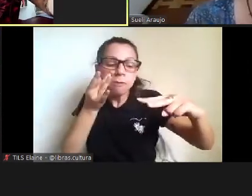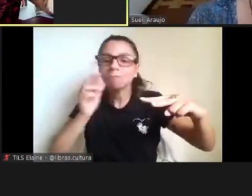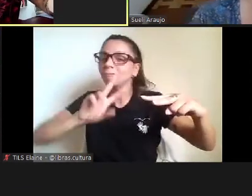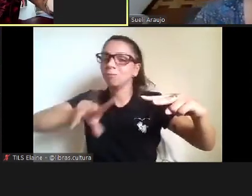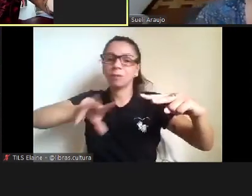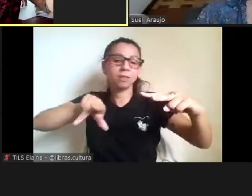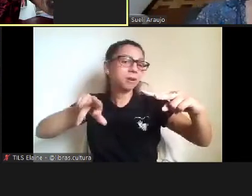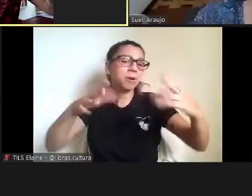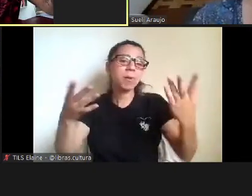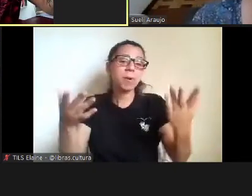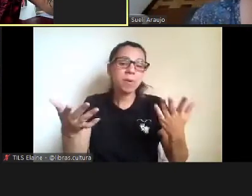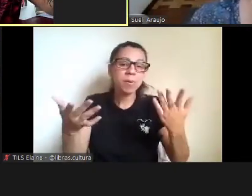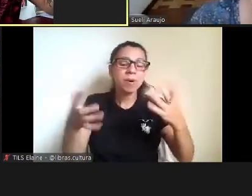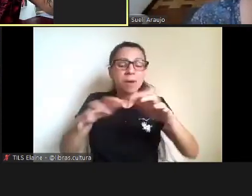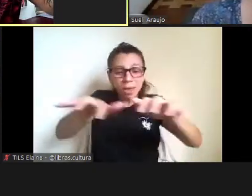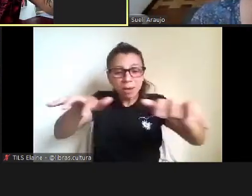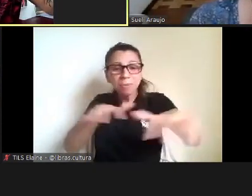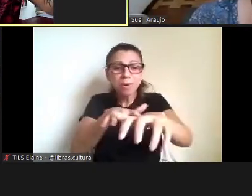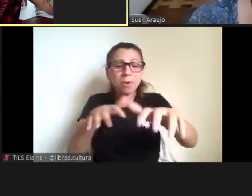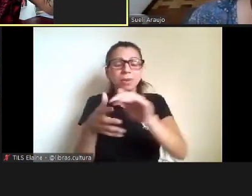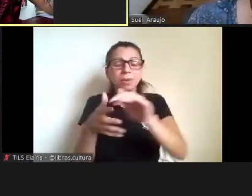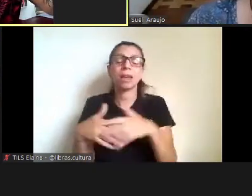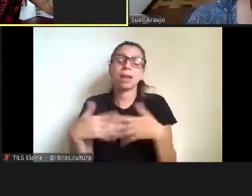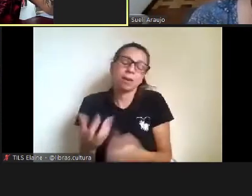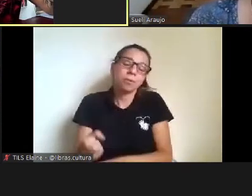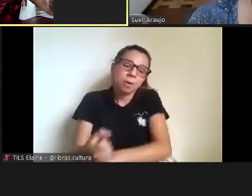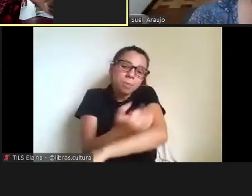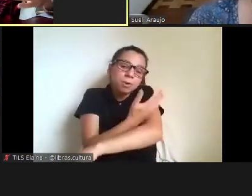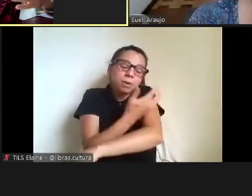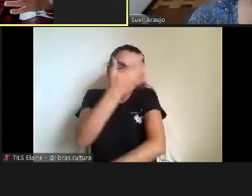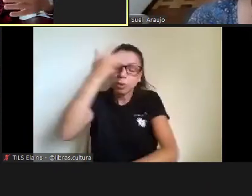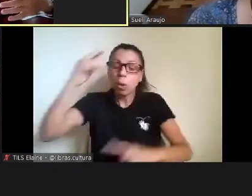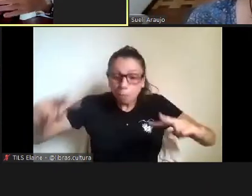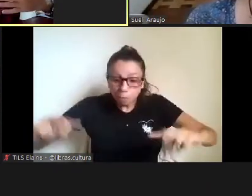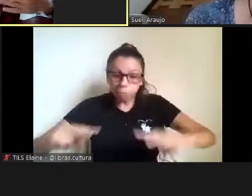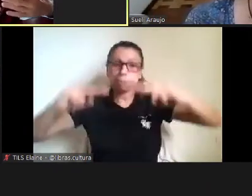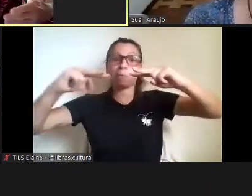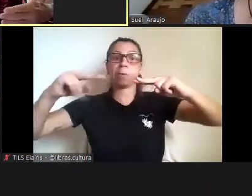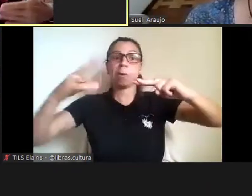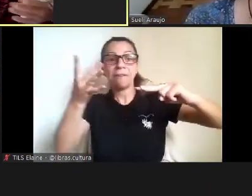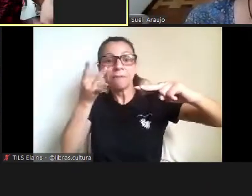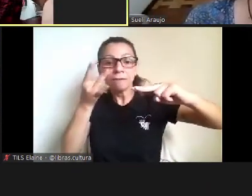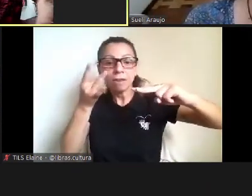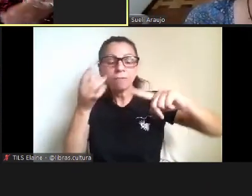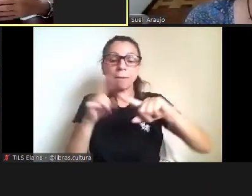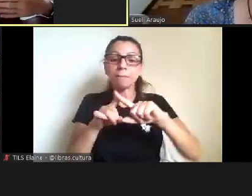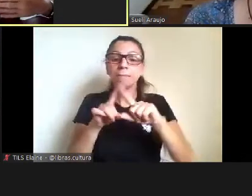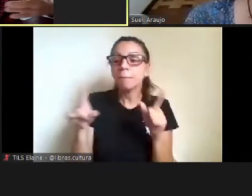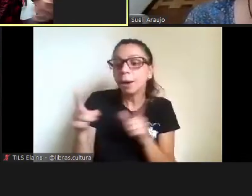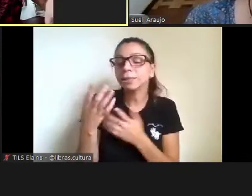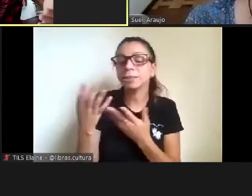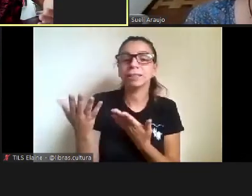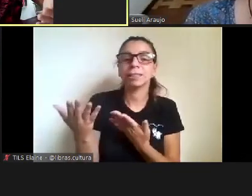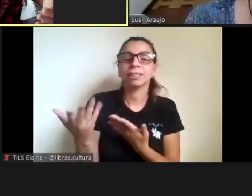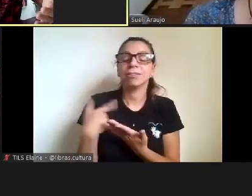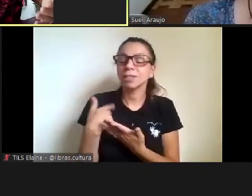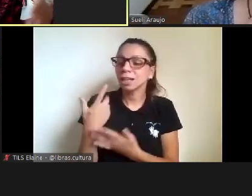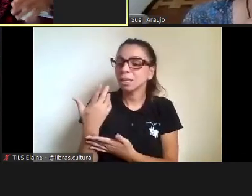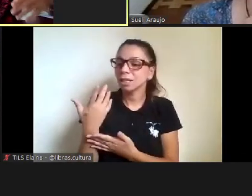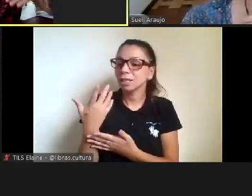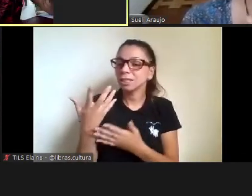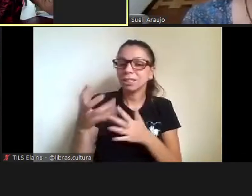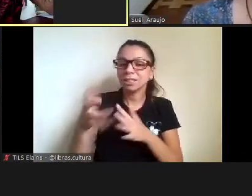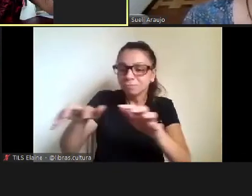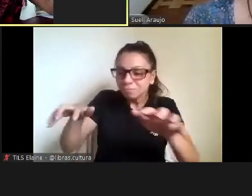também, né? Quando você olha o ator ao vivo, mas, de repente, é um barato também você poder estar ali e